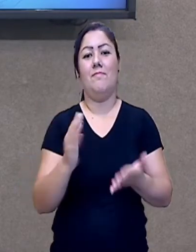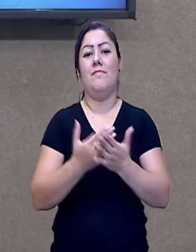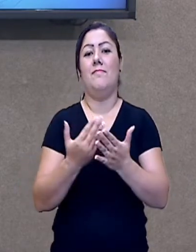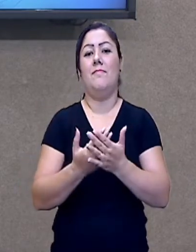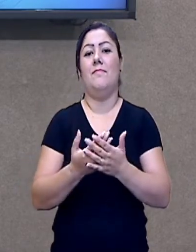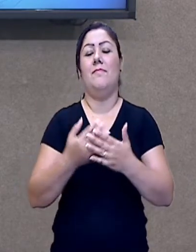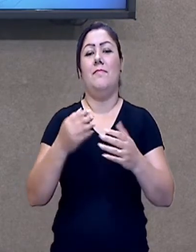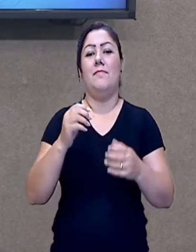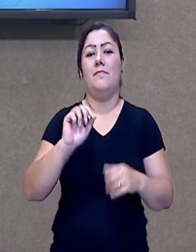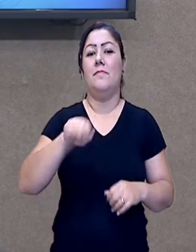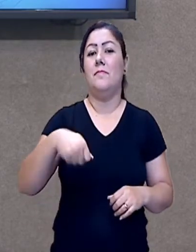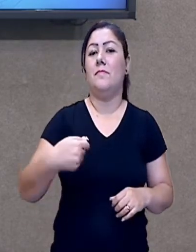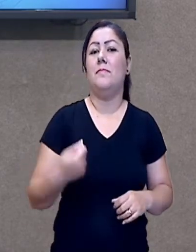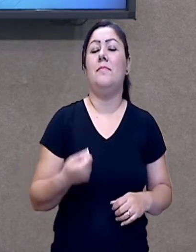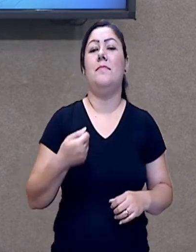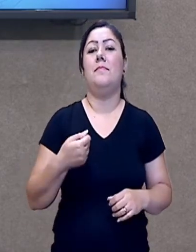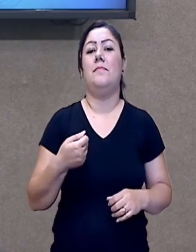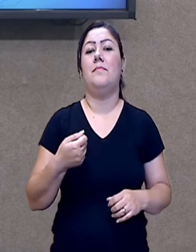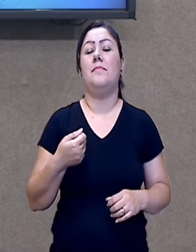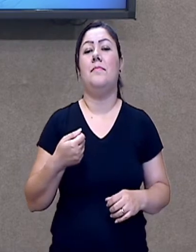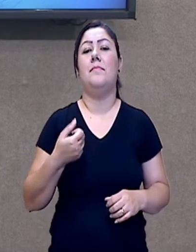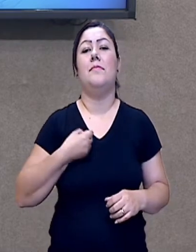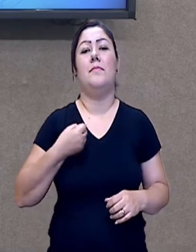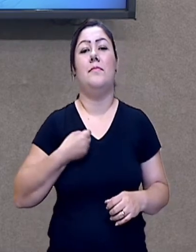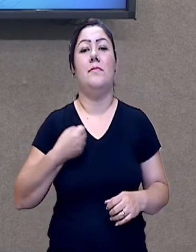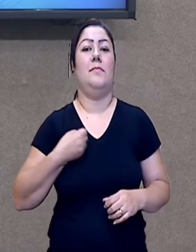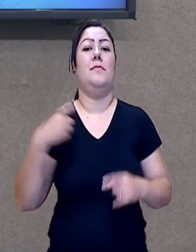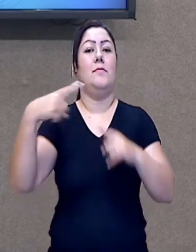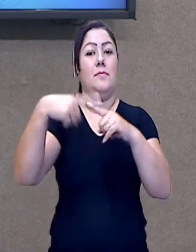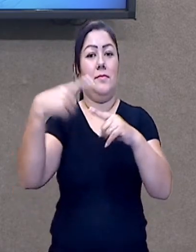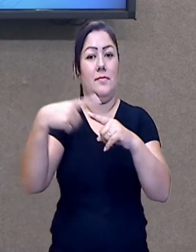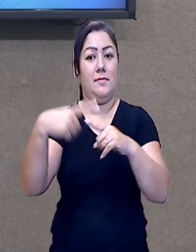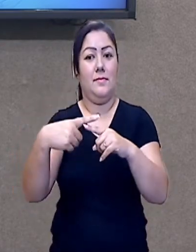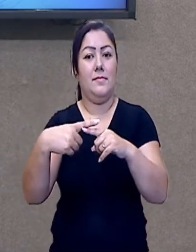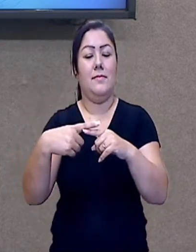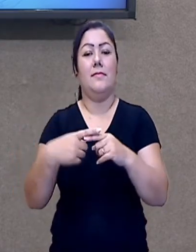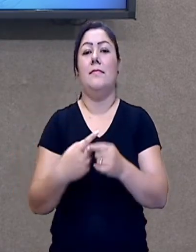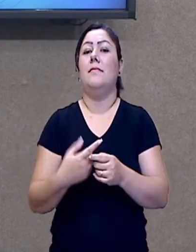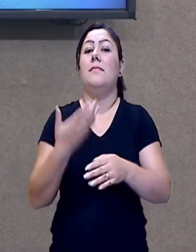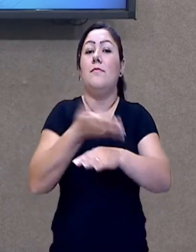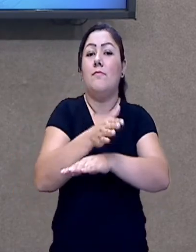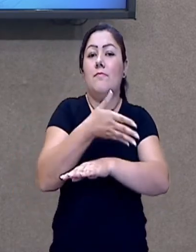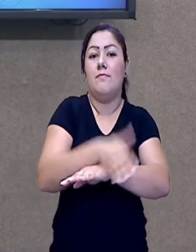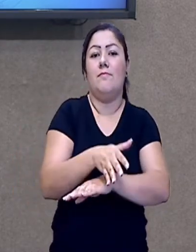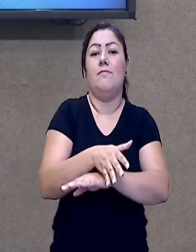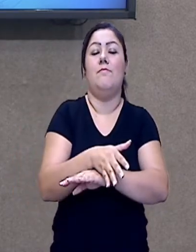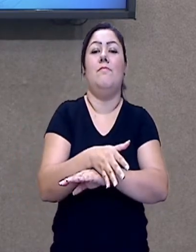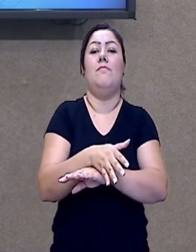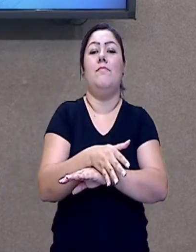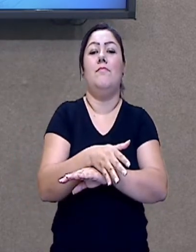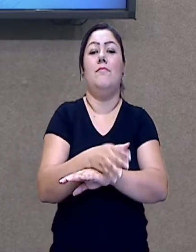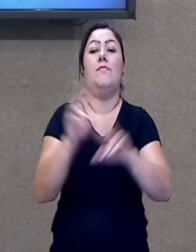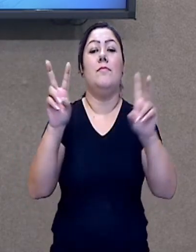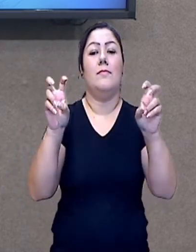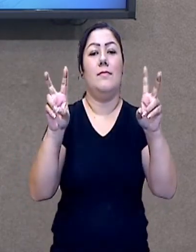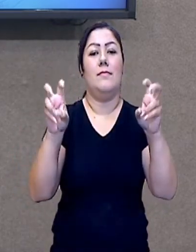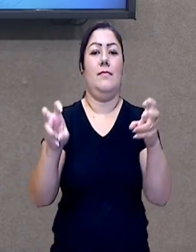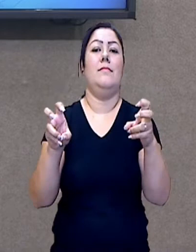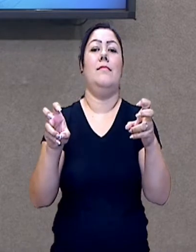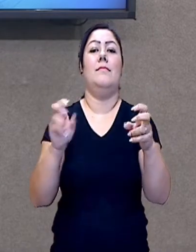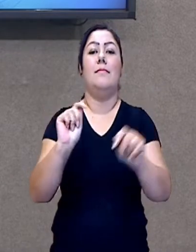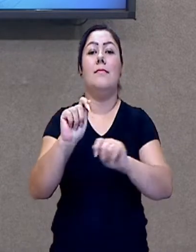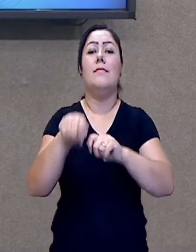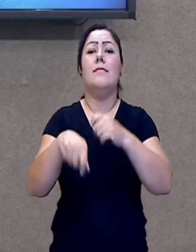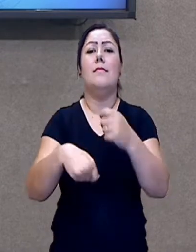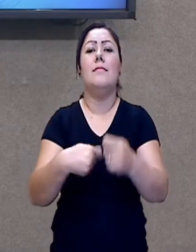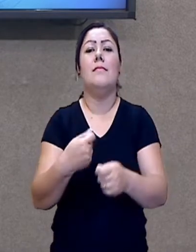números inteiros, mas nós vamos praticar, né, dentro de educação